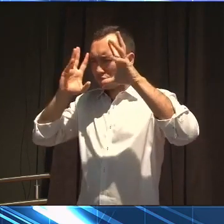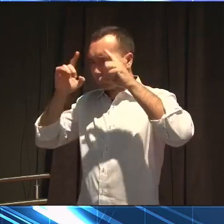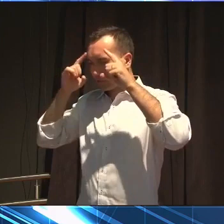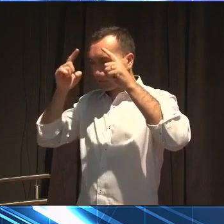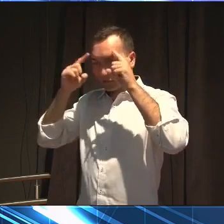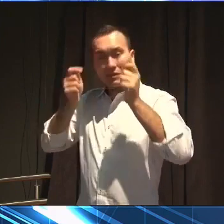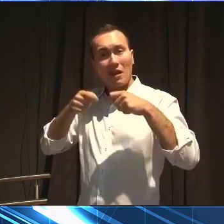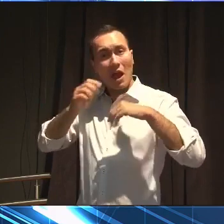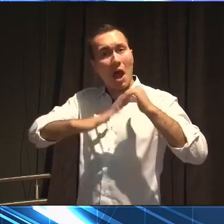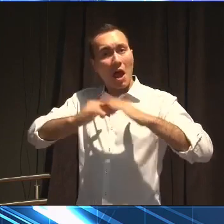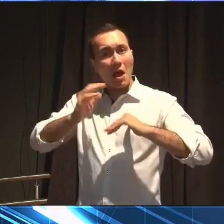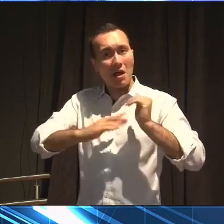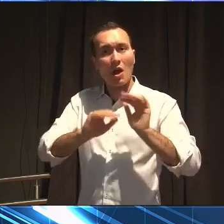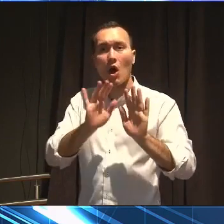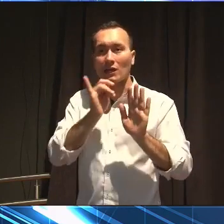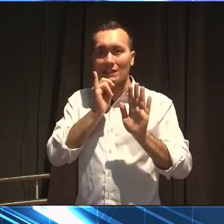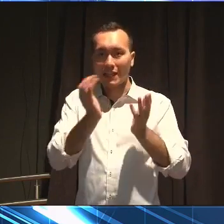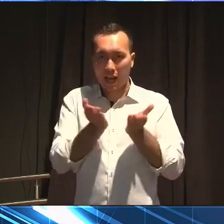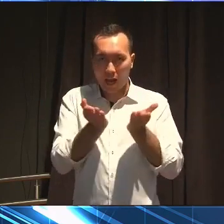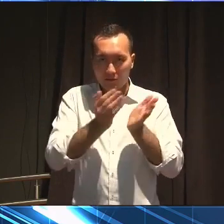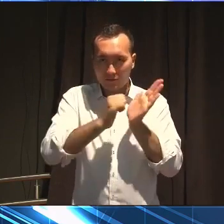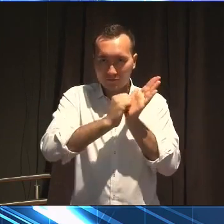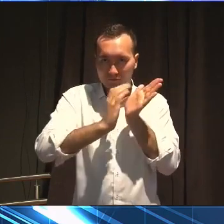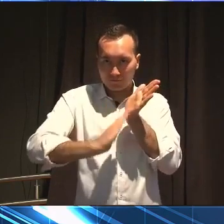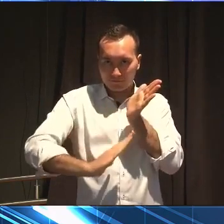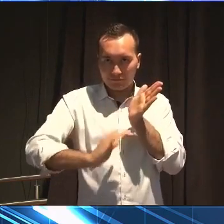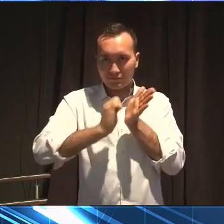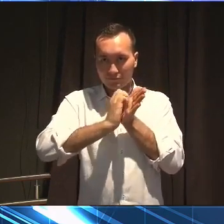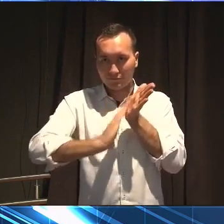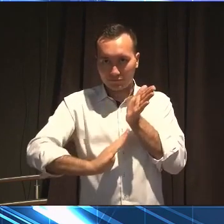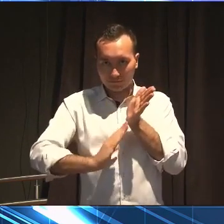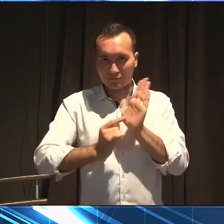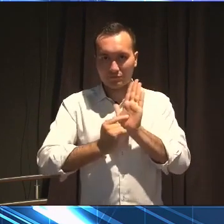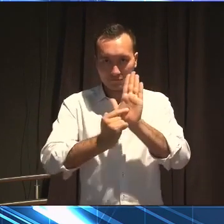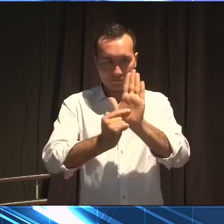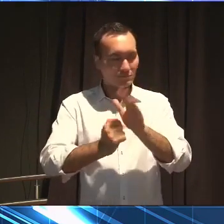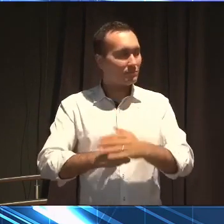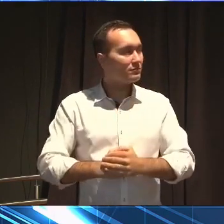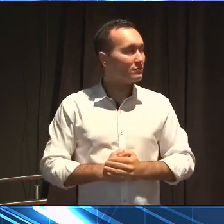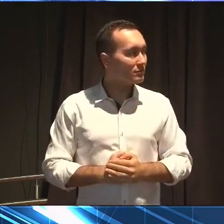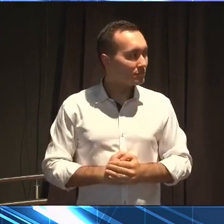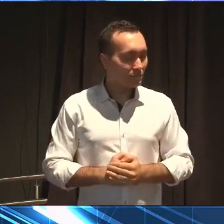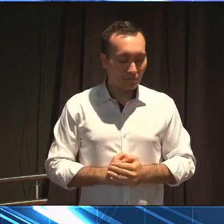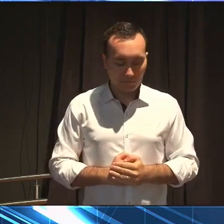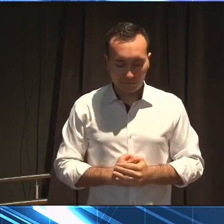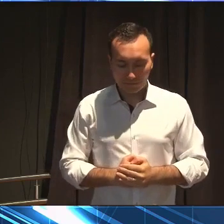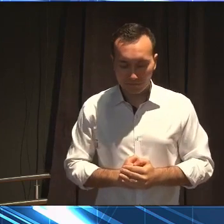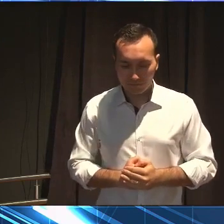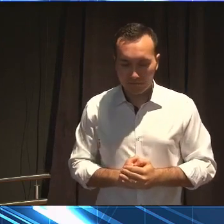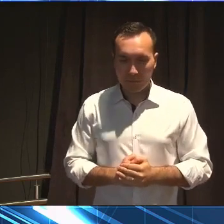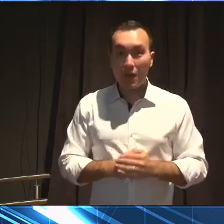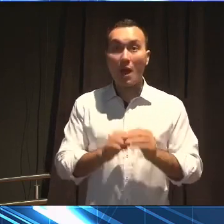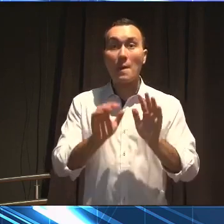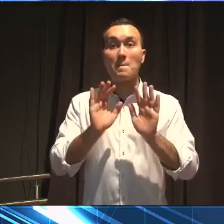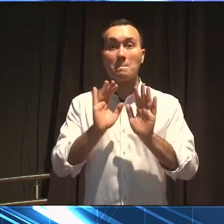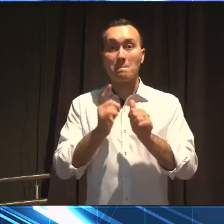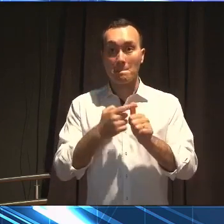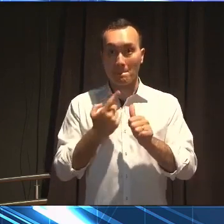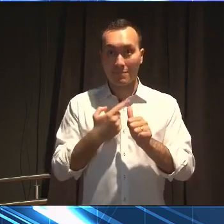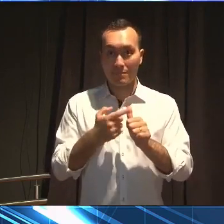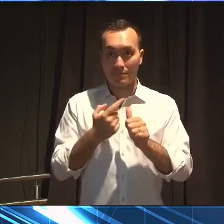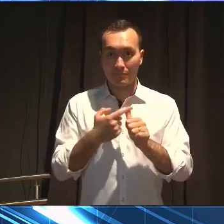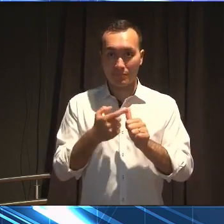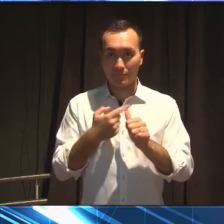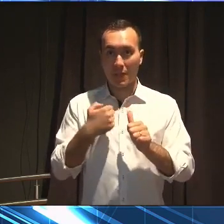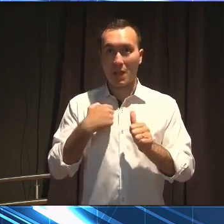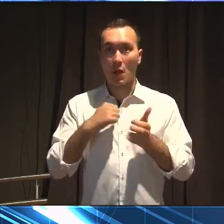criatividade. Bem, mas antes eu tenho uma